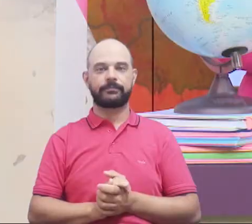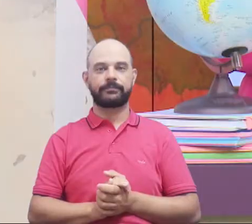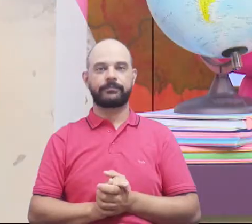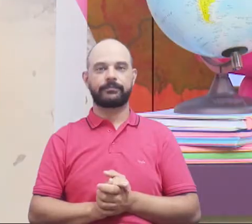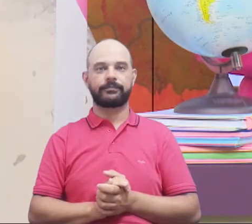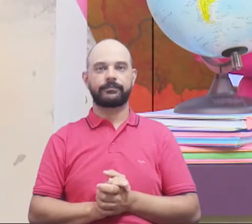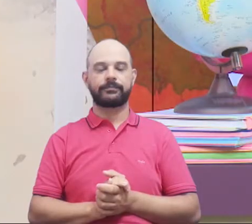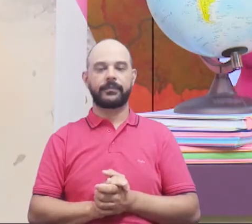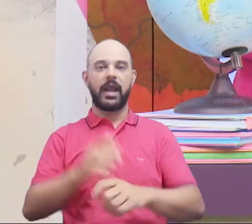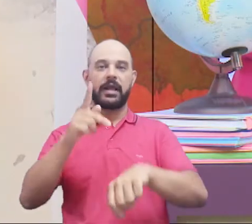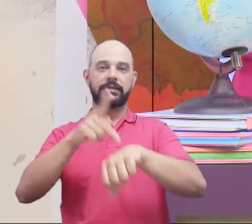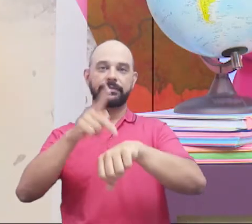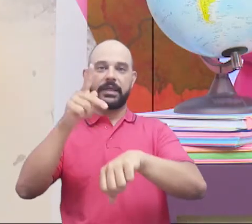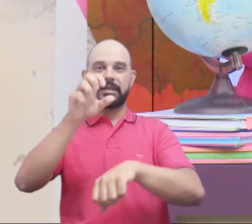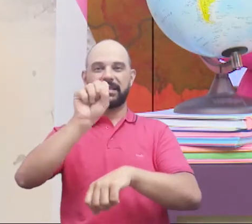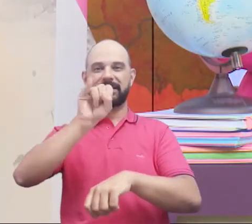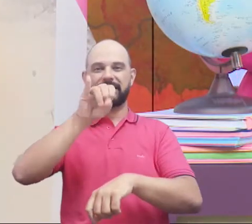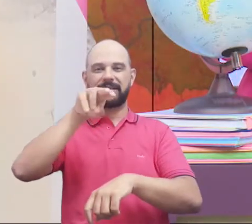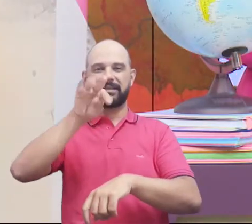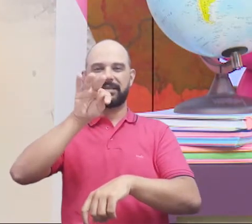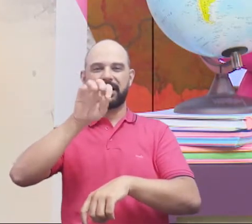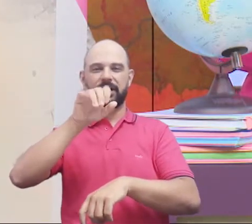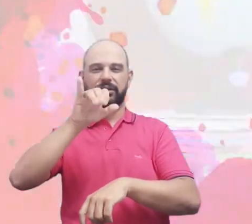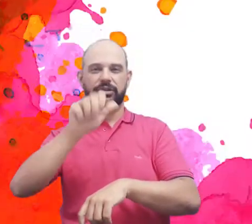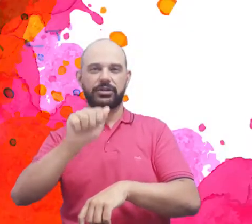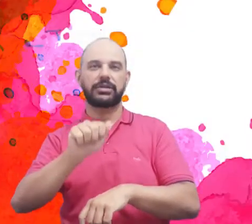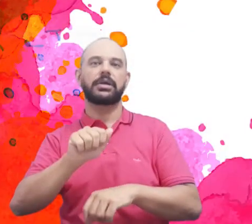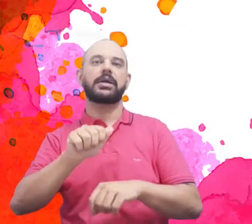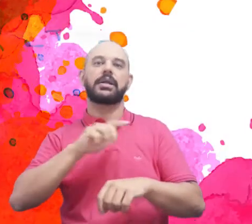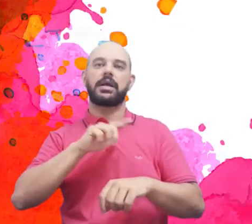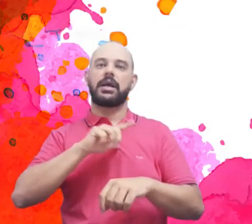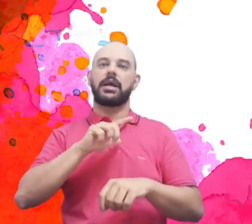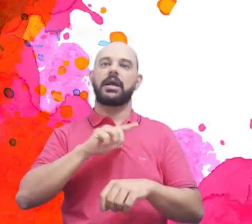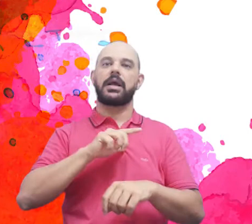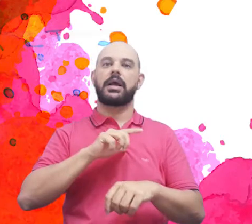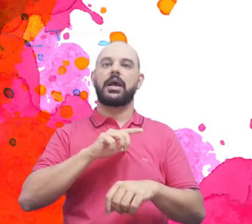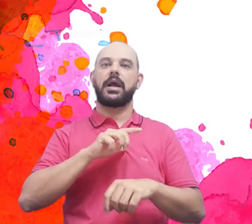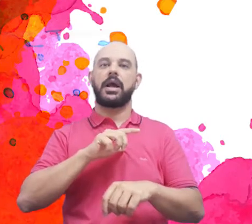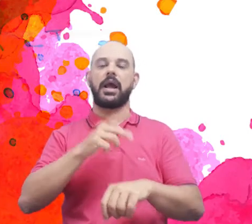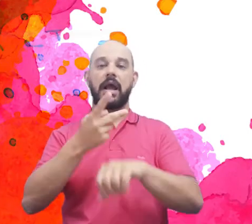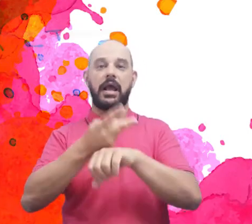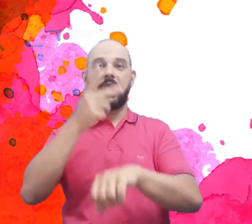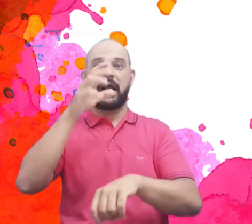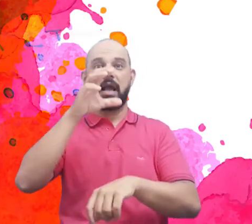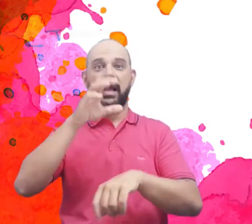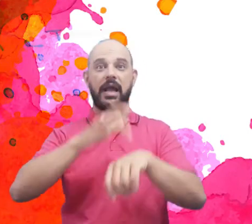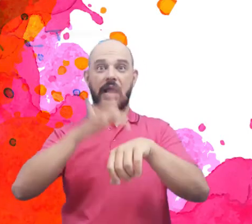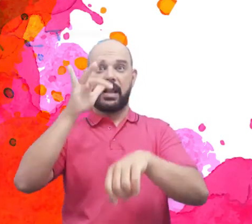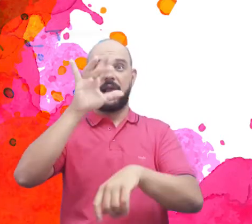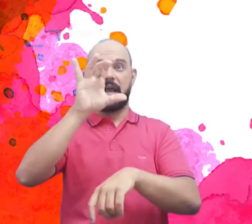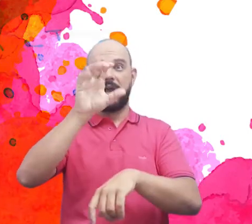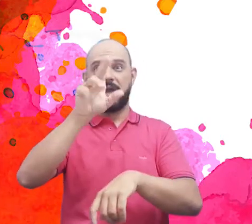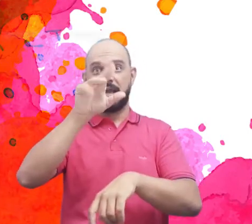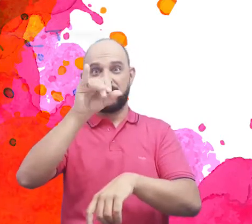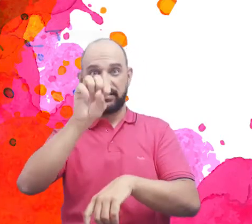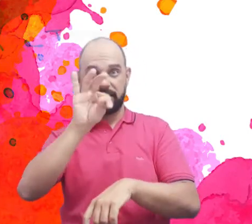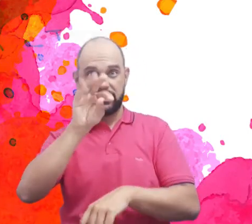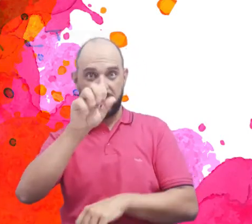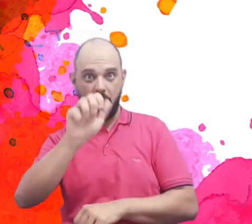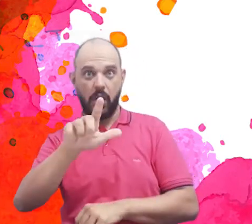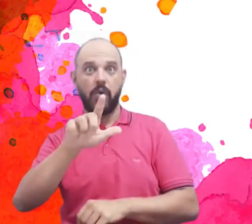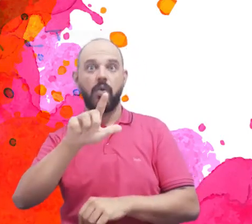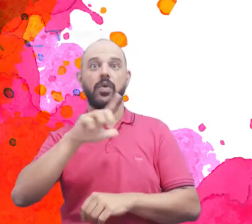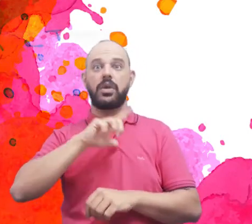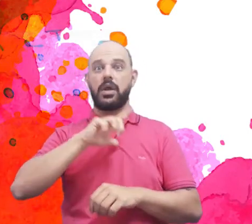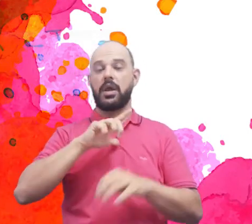As pedras sintéticas das semijoias possuem acabamentos com cristais e zircônia e passam por vários processos para